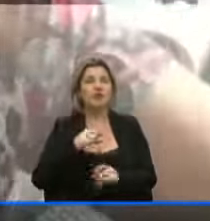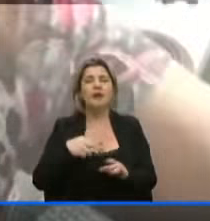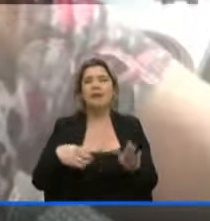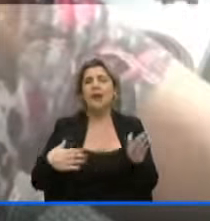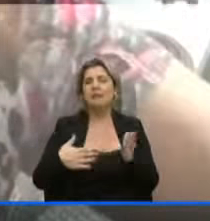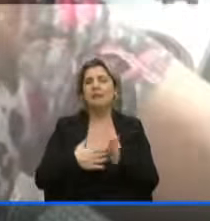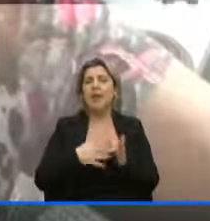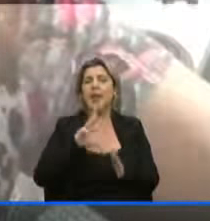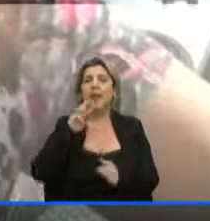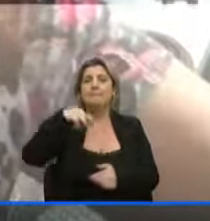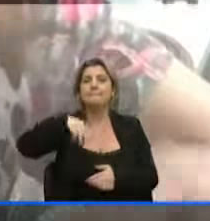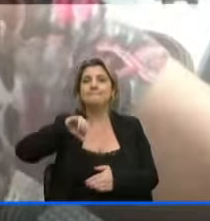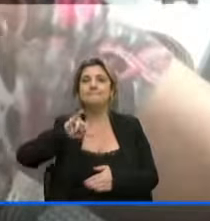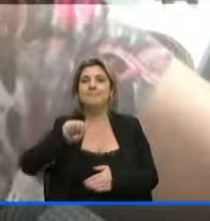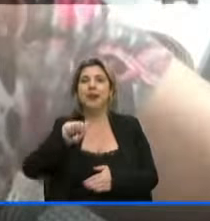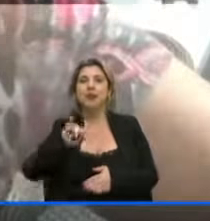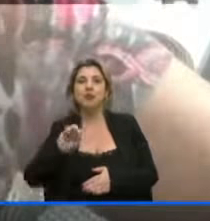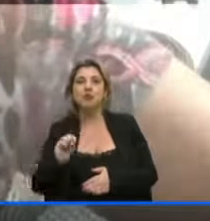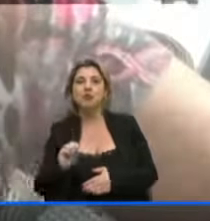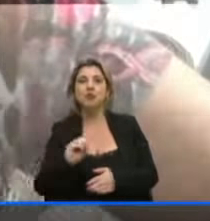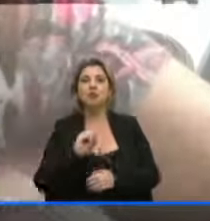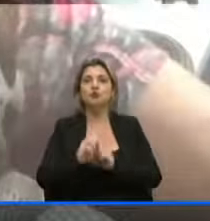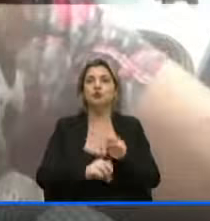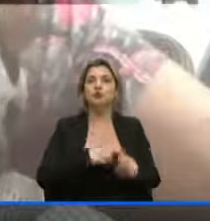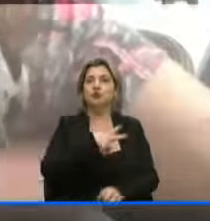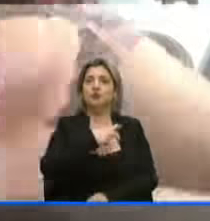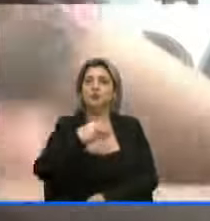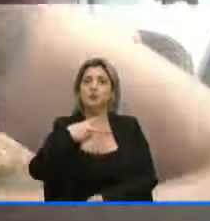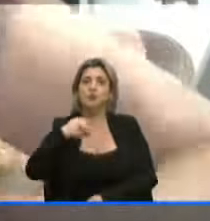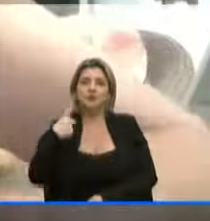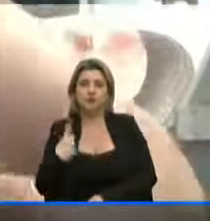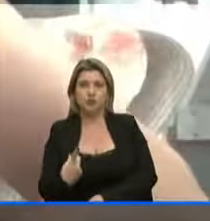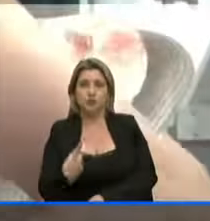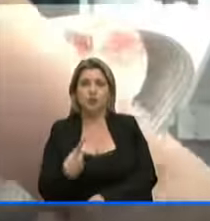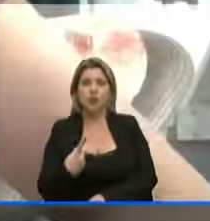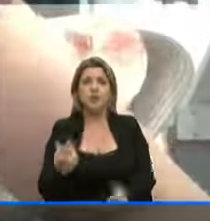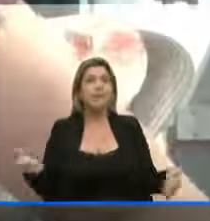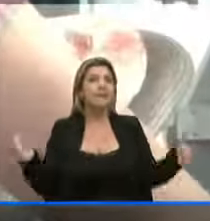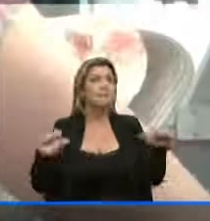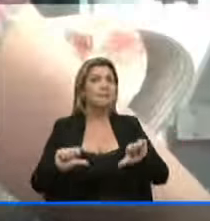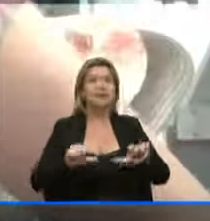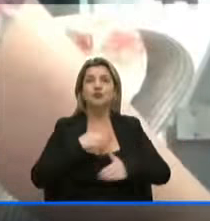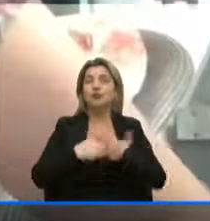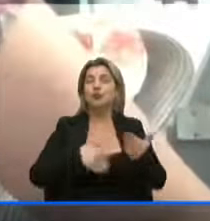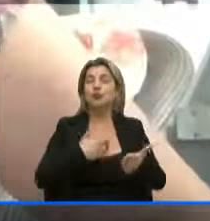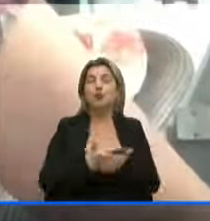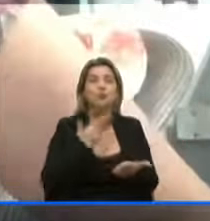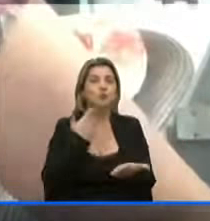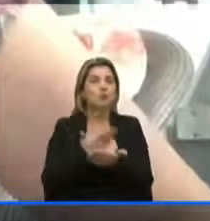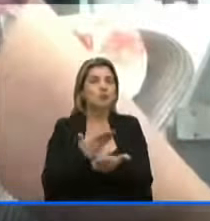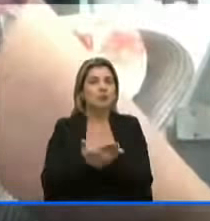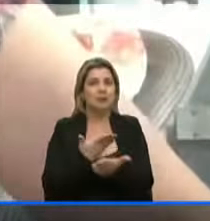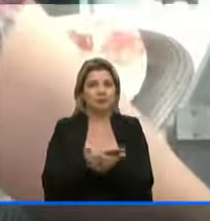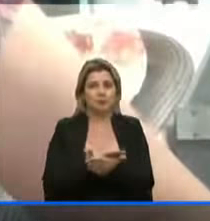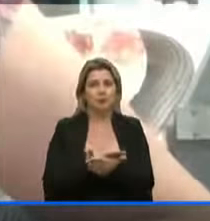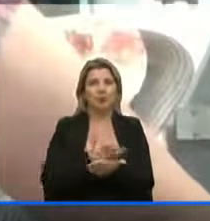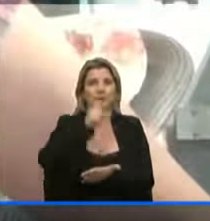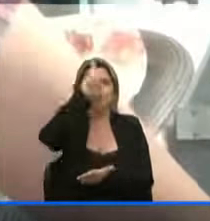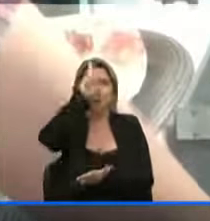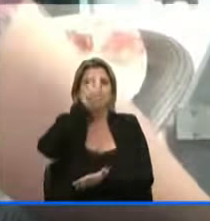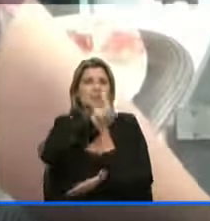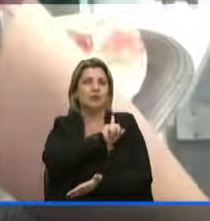vem, e isso prejudica, por exemplo, todos os estudantes concluintes do ensino fundamental, porque o ensino médio,